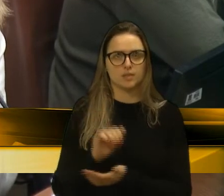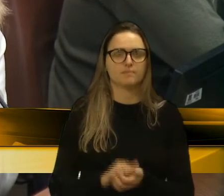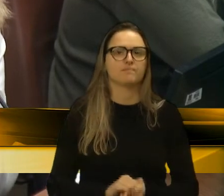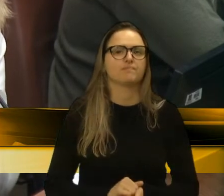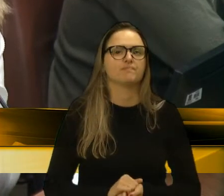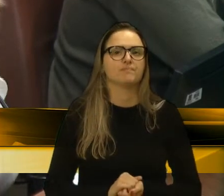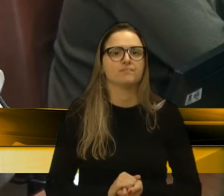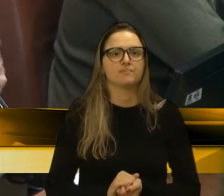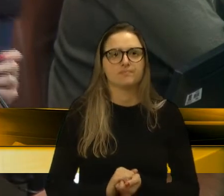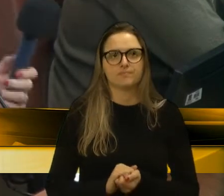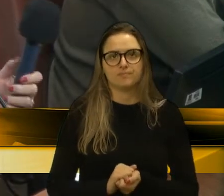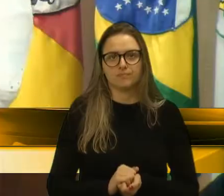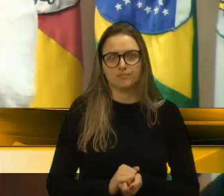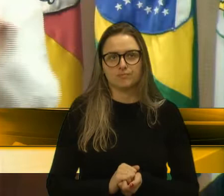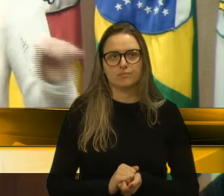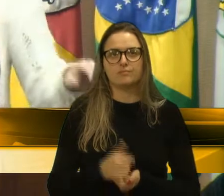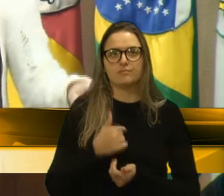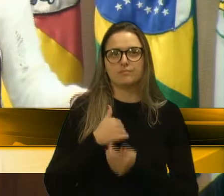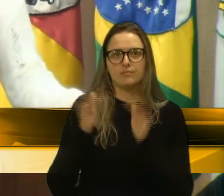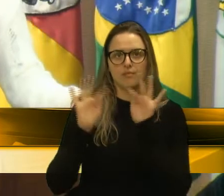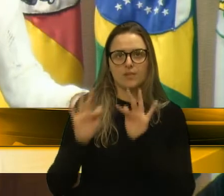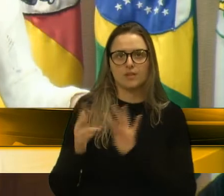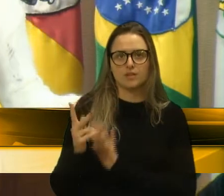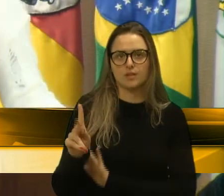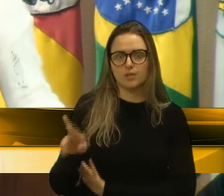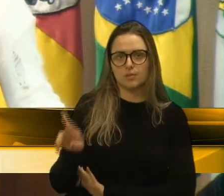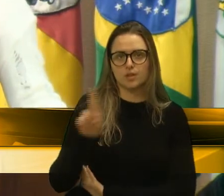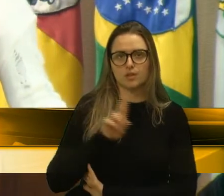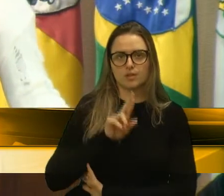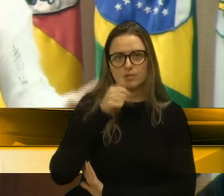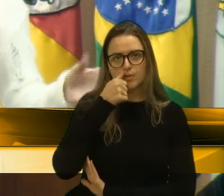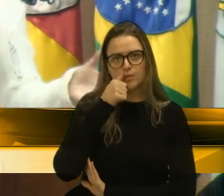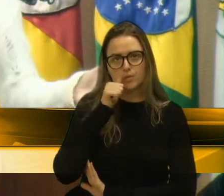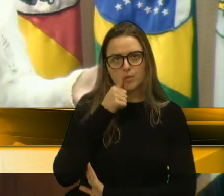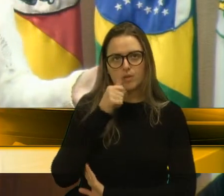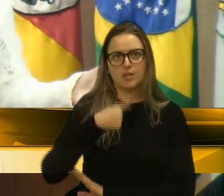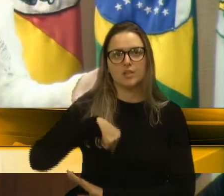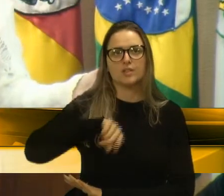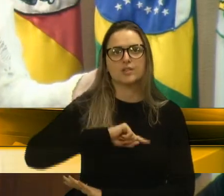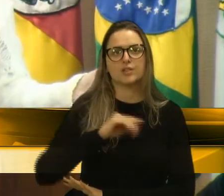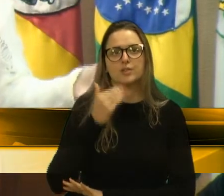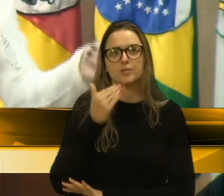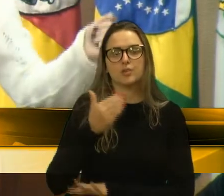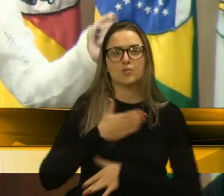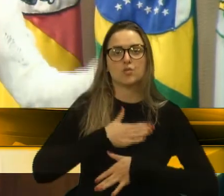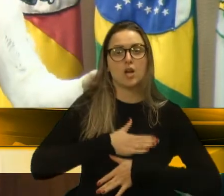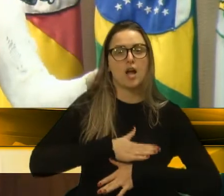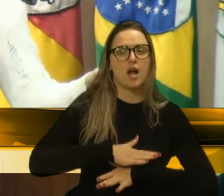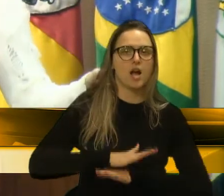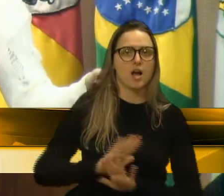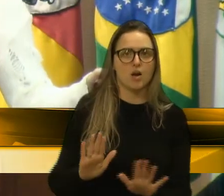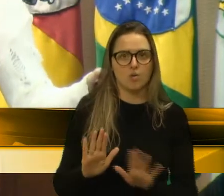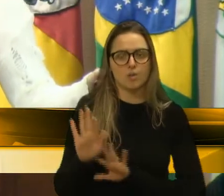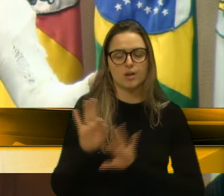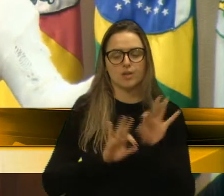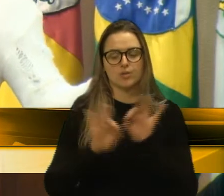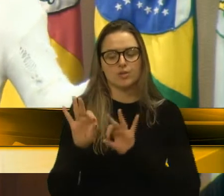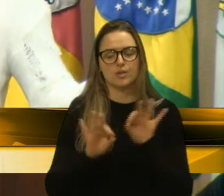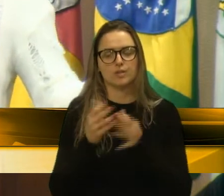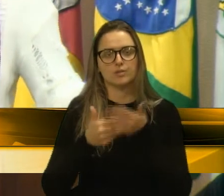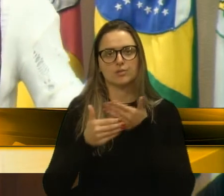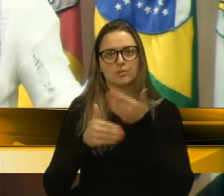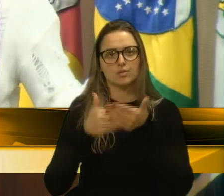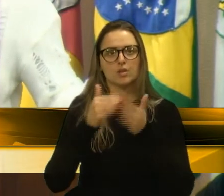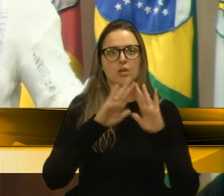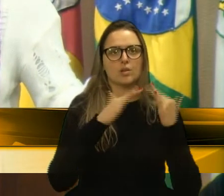encaminhada. Tá? Fico feliz com o seu retorno, vereadora Paula Iores, e a gente pede celeridade nessa situação, né? Porque uma